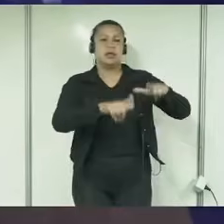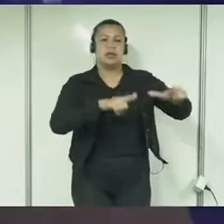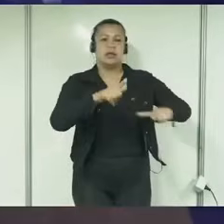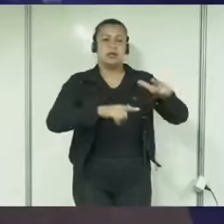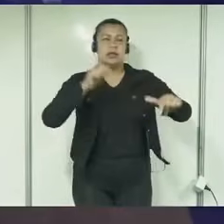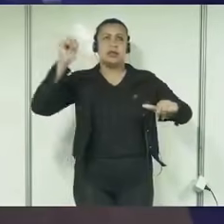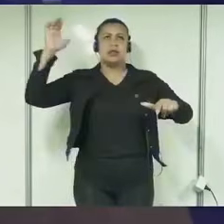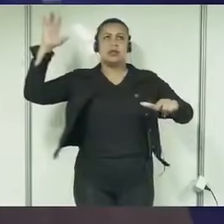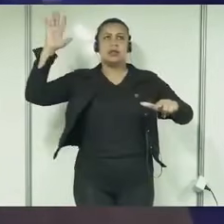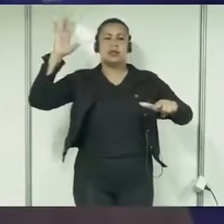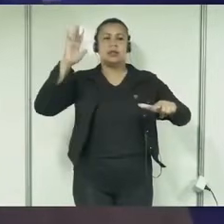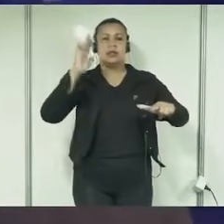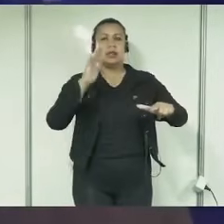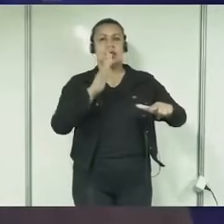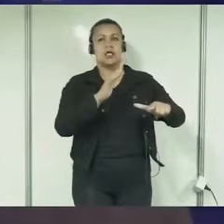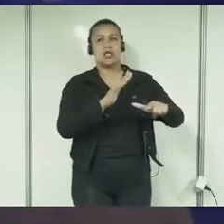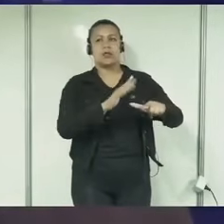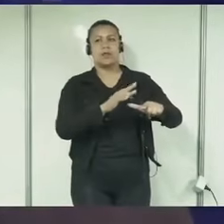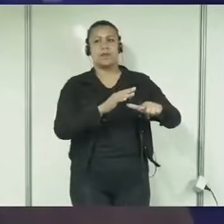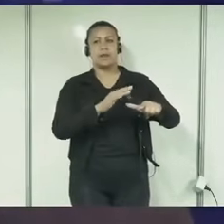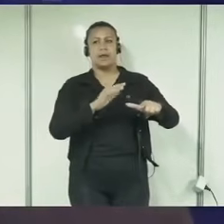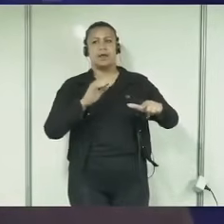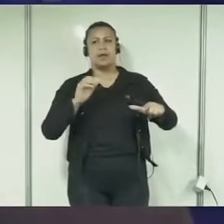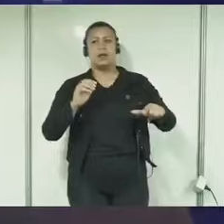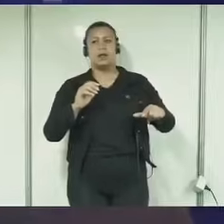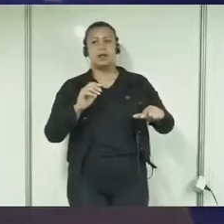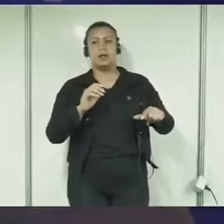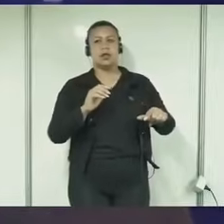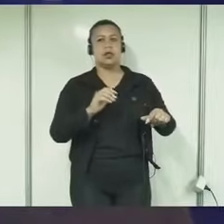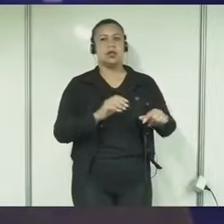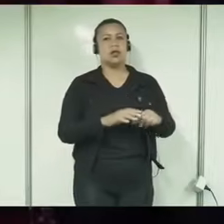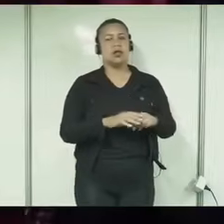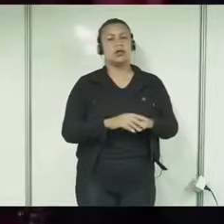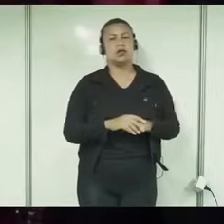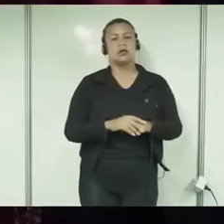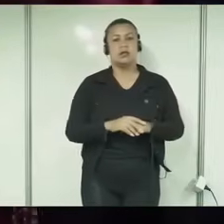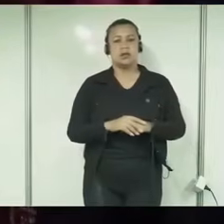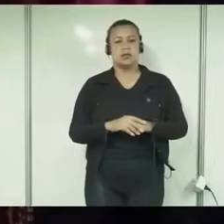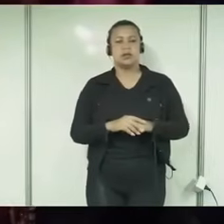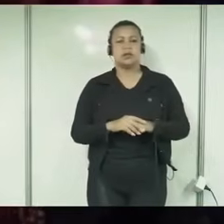para que ele seja fonte de bênção. Abençoa as pessoas que trabalham com você.